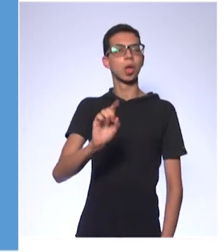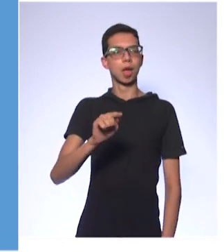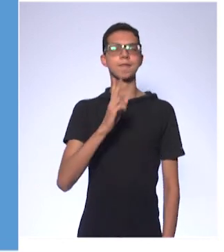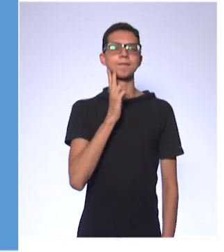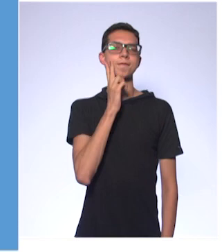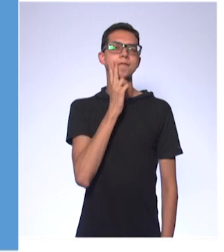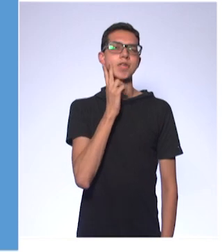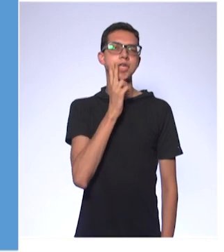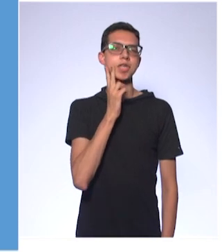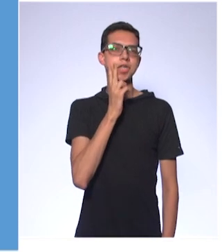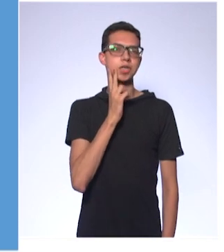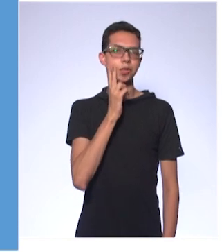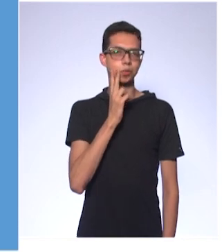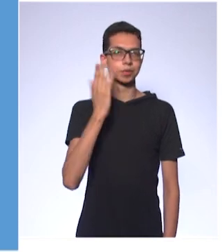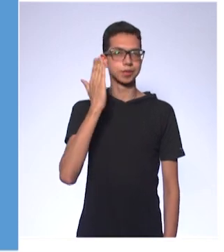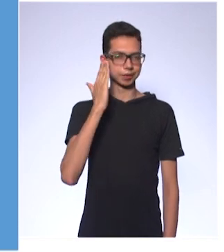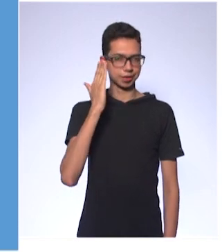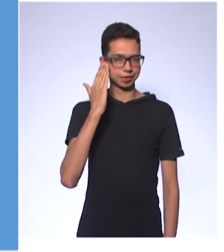vinho tinto.